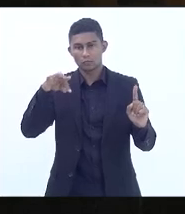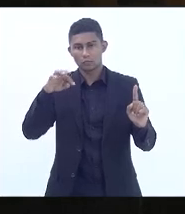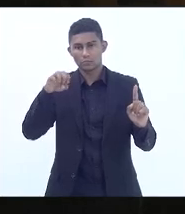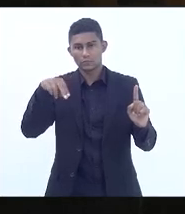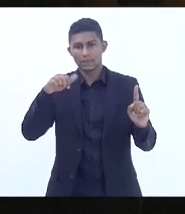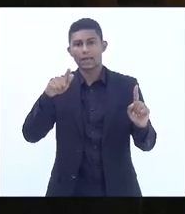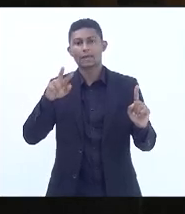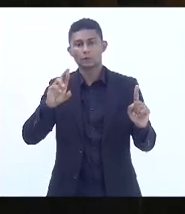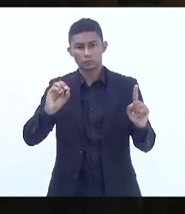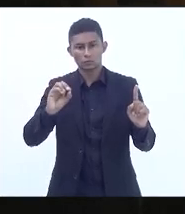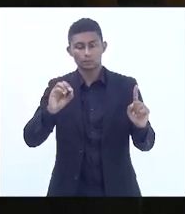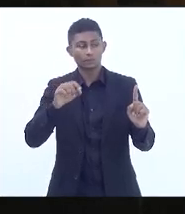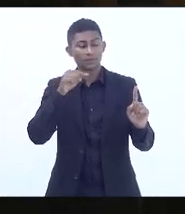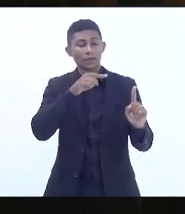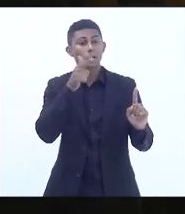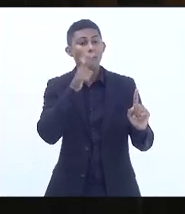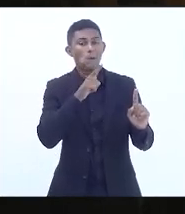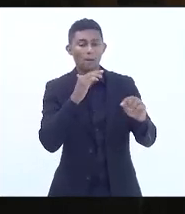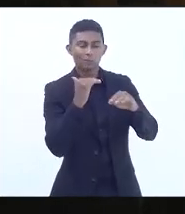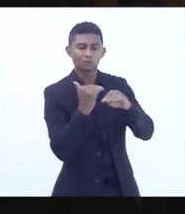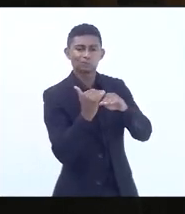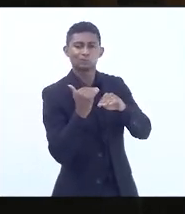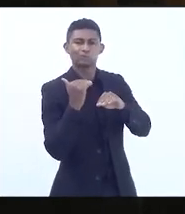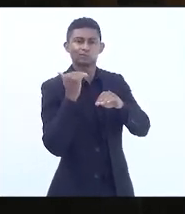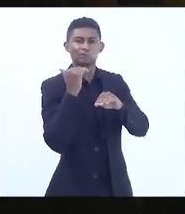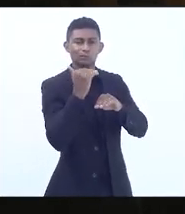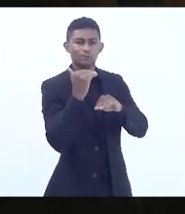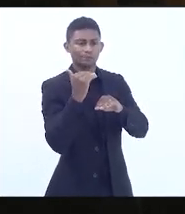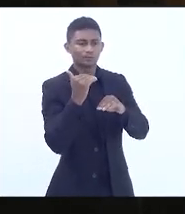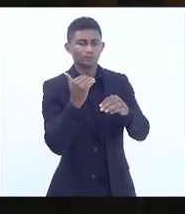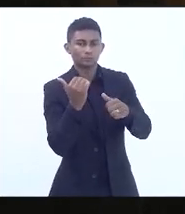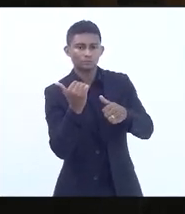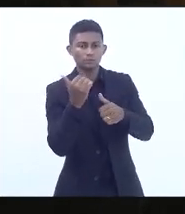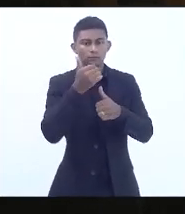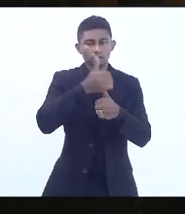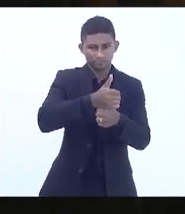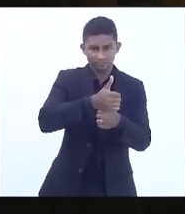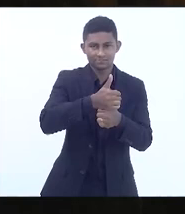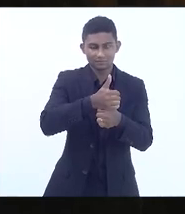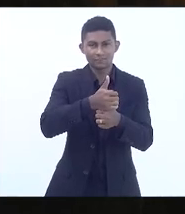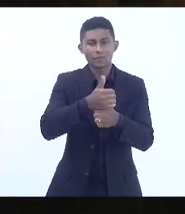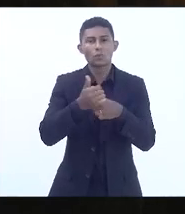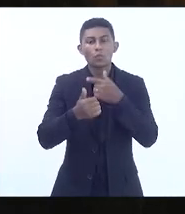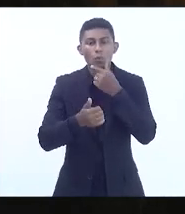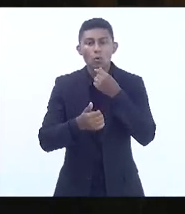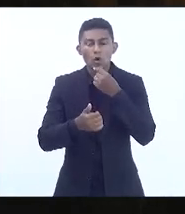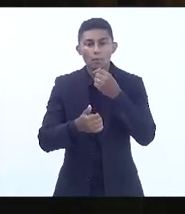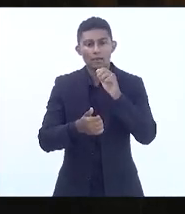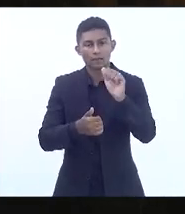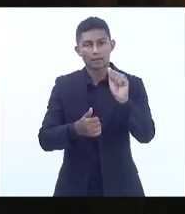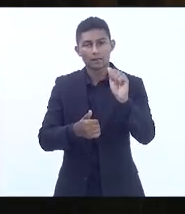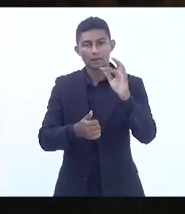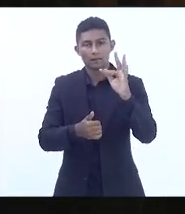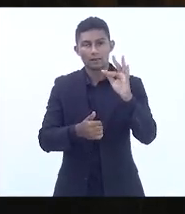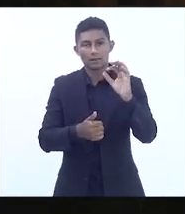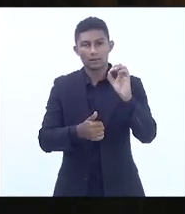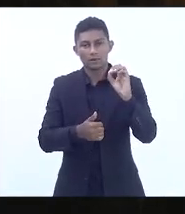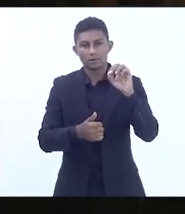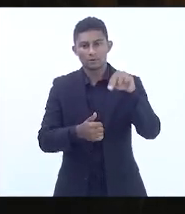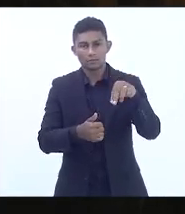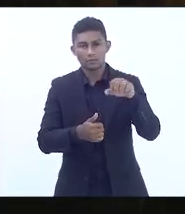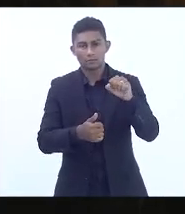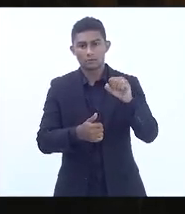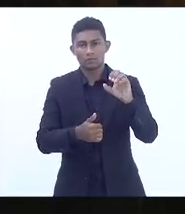a cadeira do Afonso Arinos de Melo Franco, aos